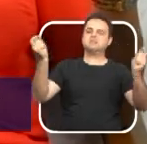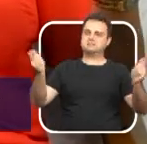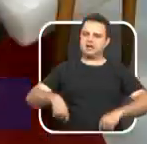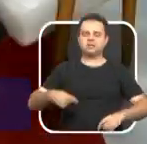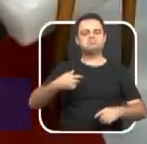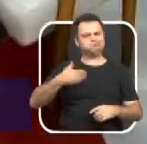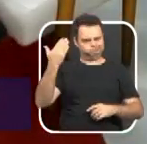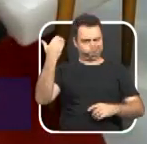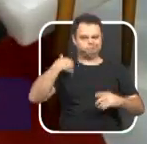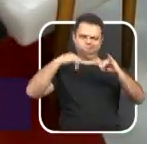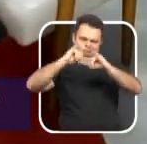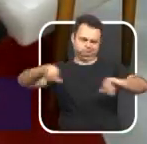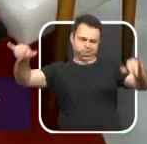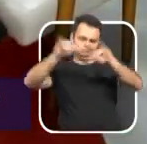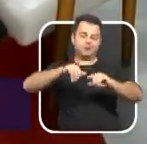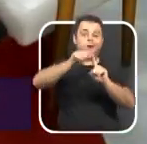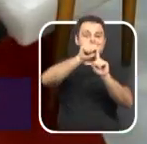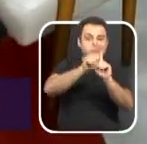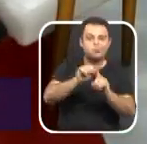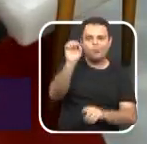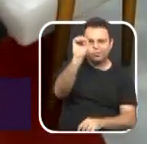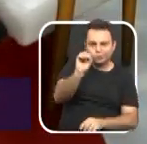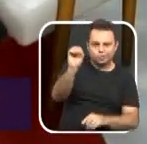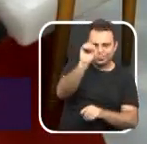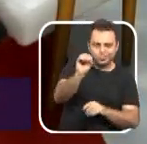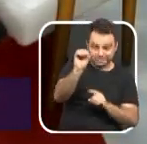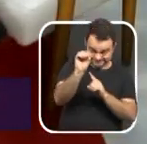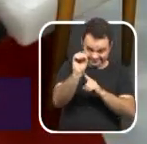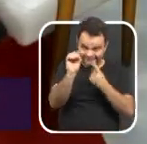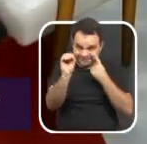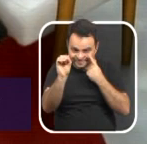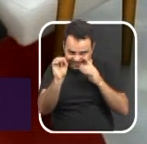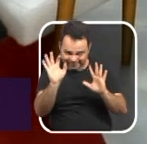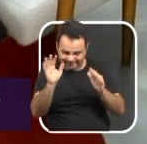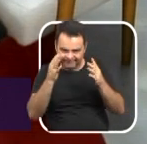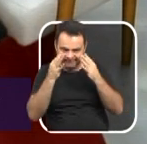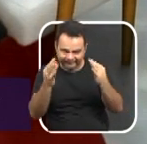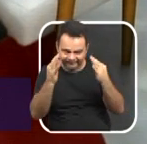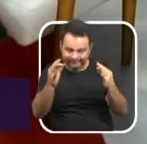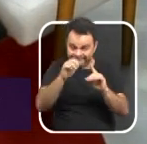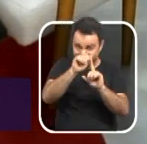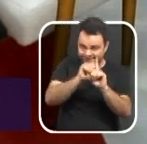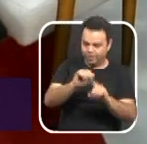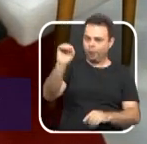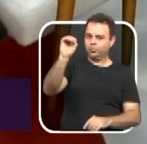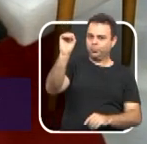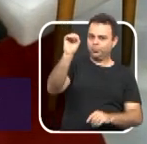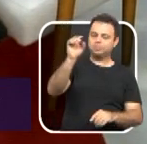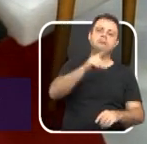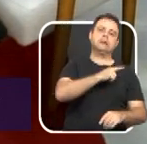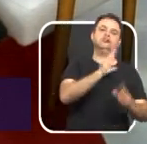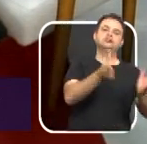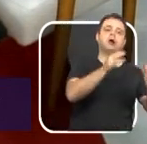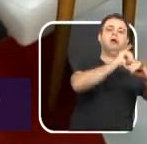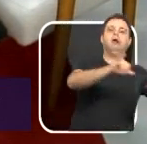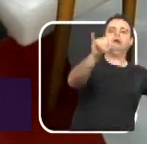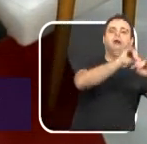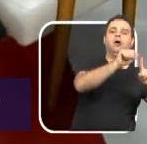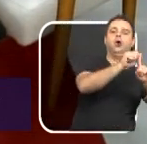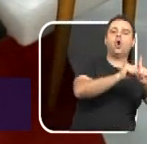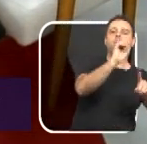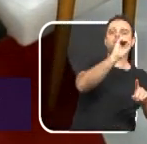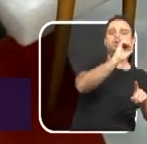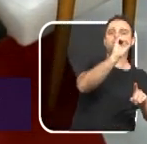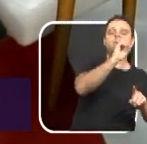embate com o Outubro Rosa, mas eu queria falar de violência doméstica. E isso me causou, assim, me incentivou, né? Porque eu